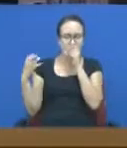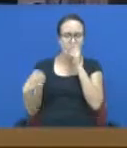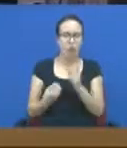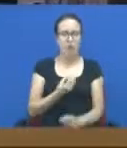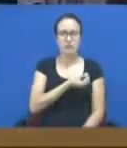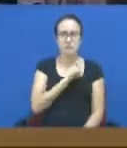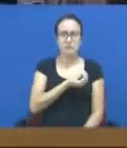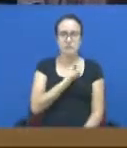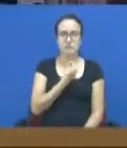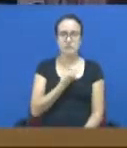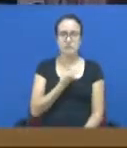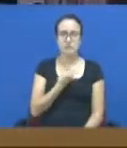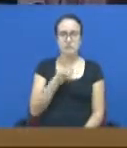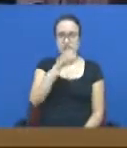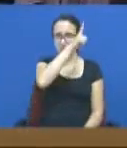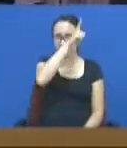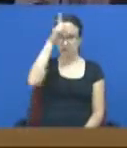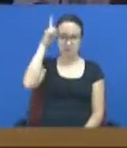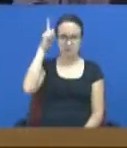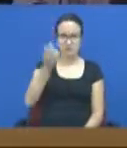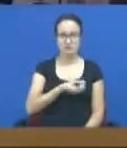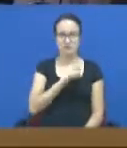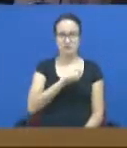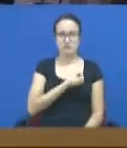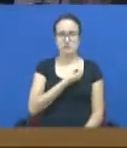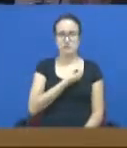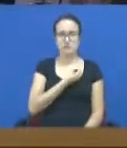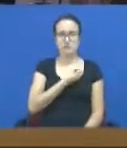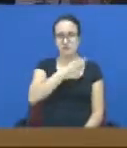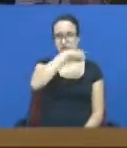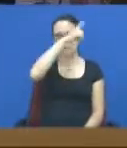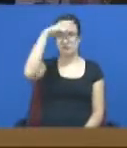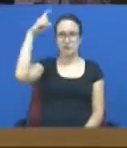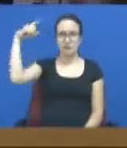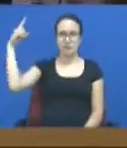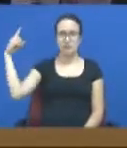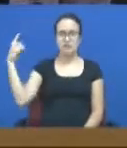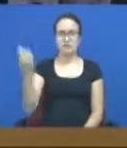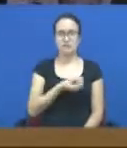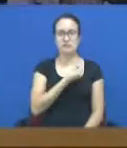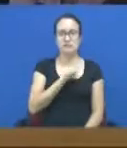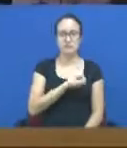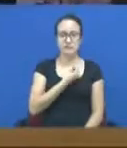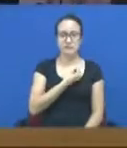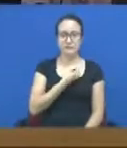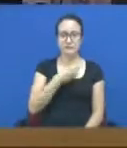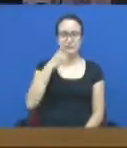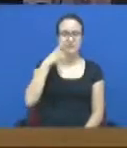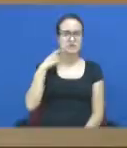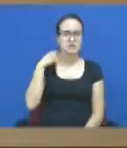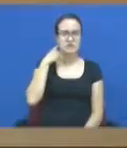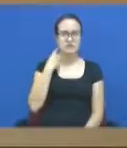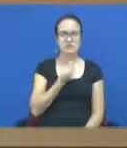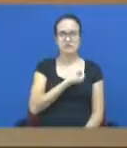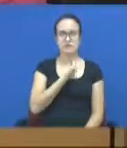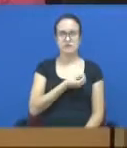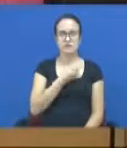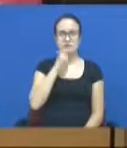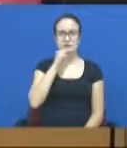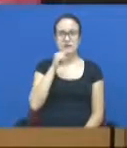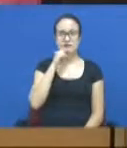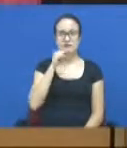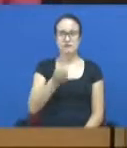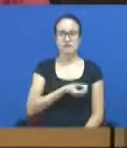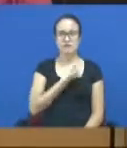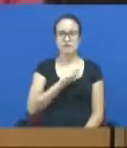Presente. Luizinho. Presente. Doutora Mayra Costa. Presente. Newton Santos presente. Doutor Raul. Presente,